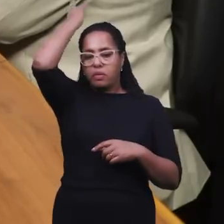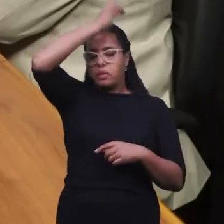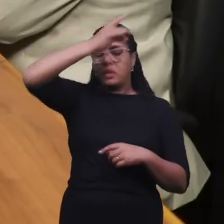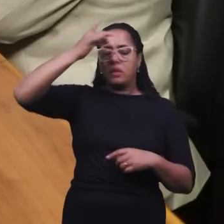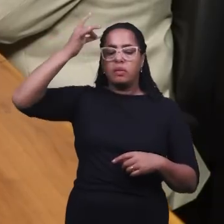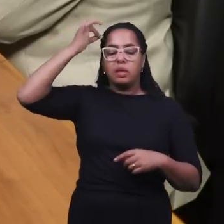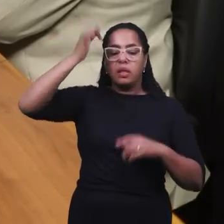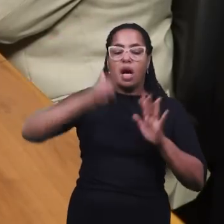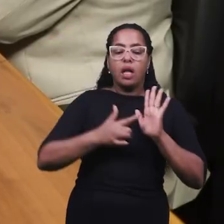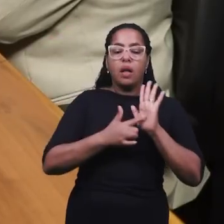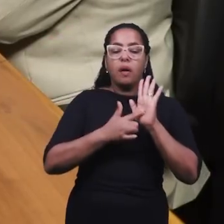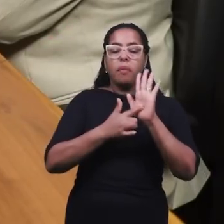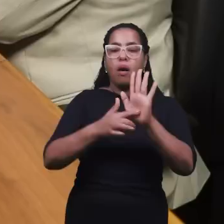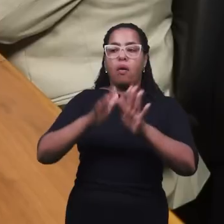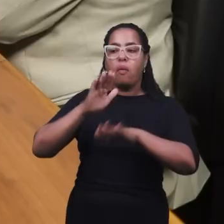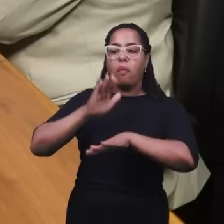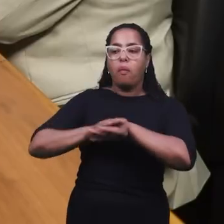Santo.